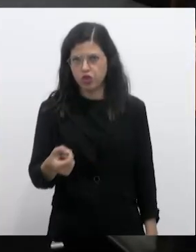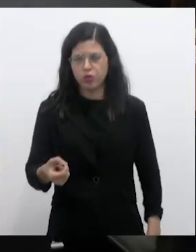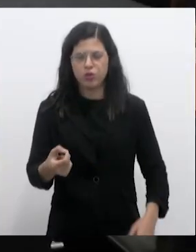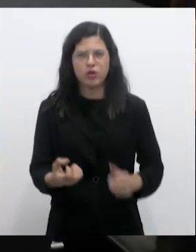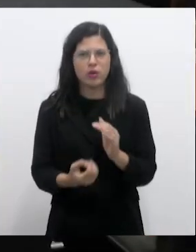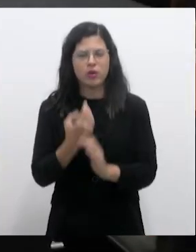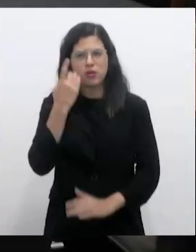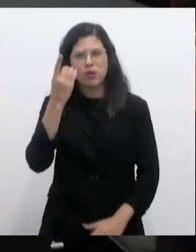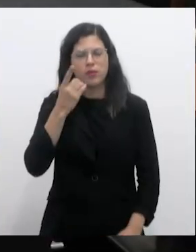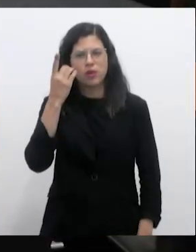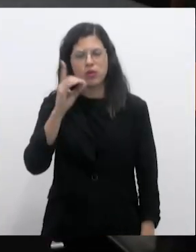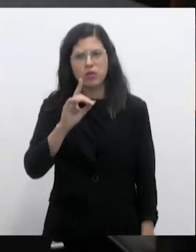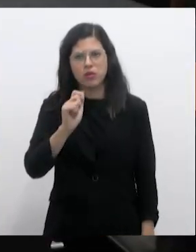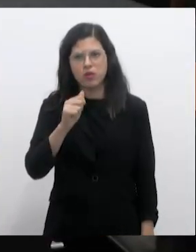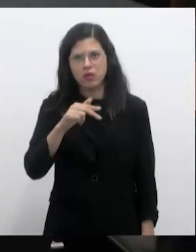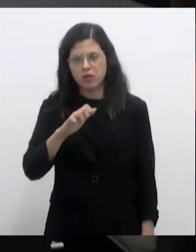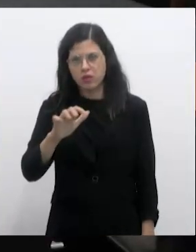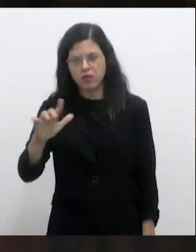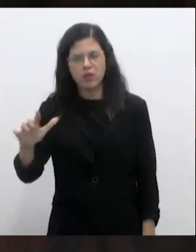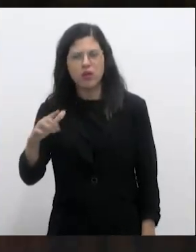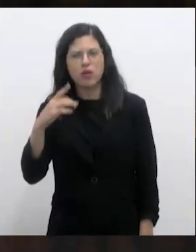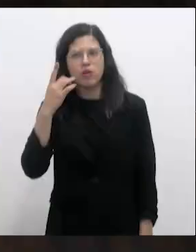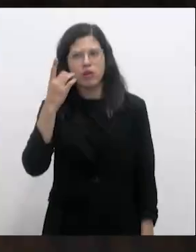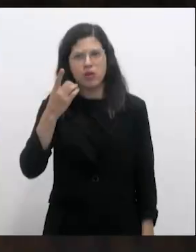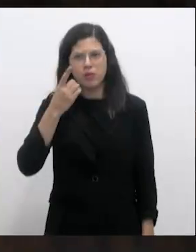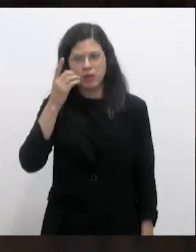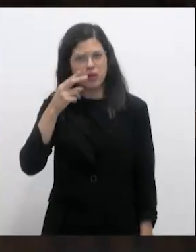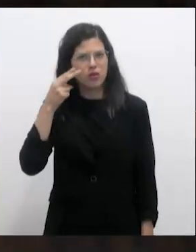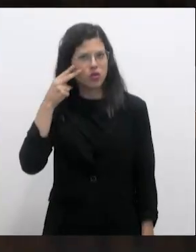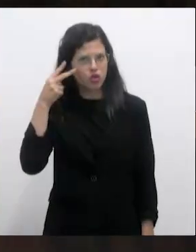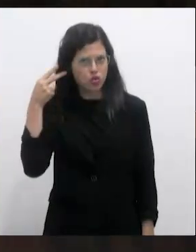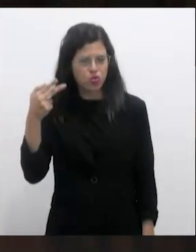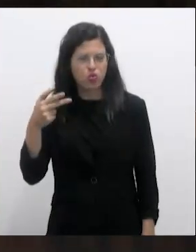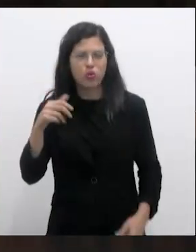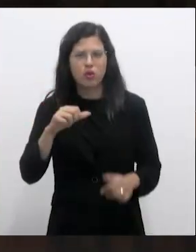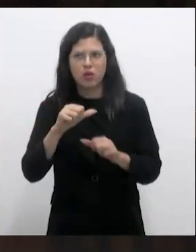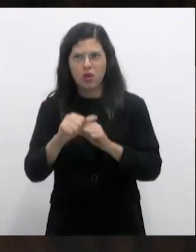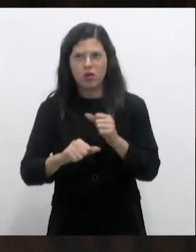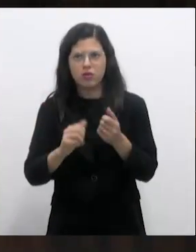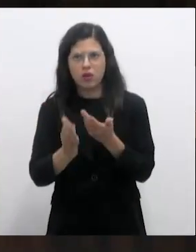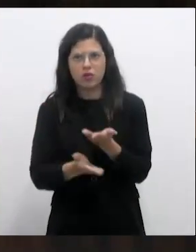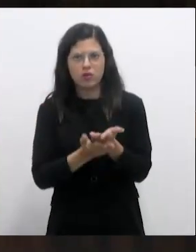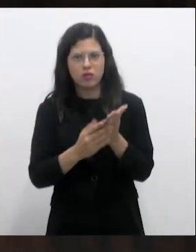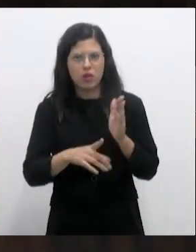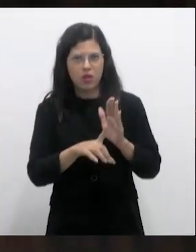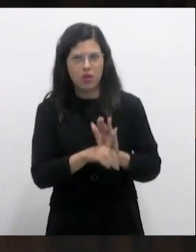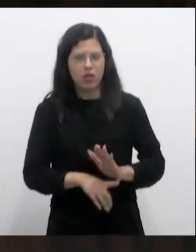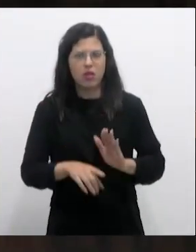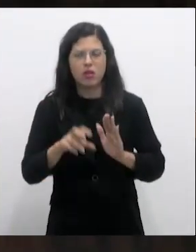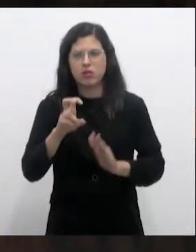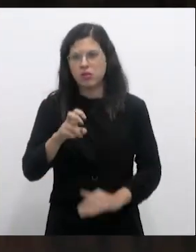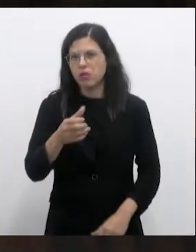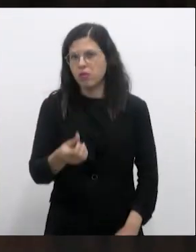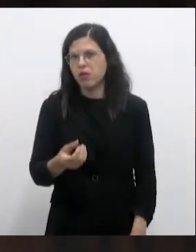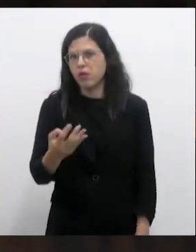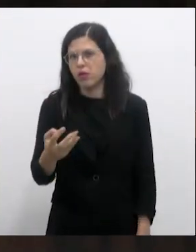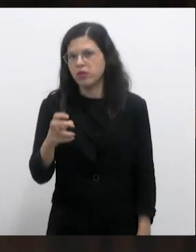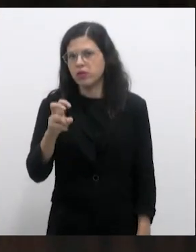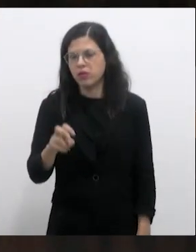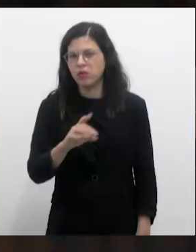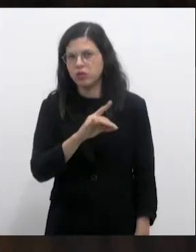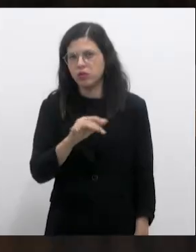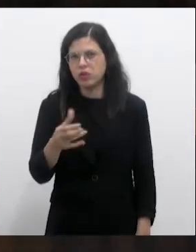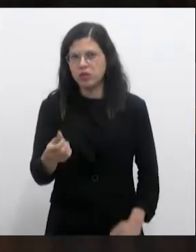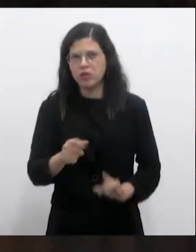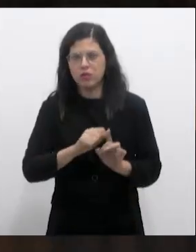autoria dos deputados Daniel Liberaum e Tia Ju, que altera o anexo da lei número 5645, de 6 de janeiro